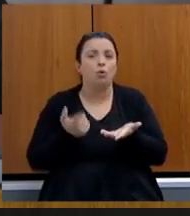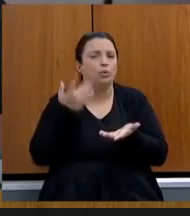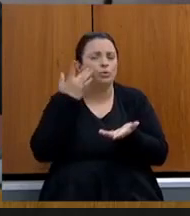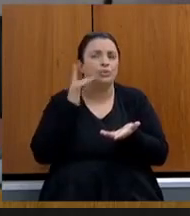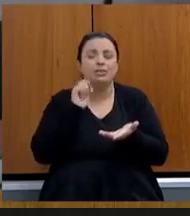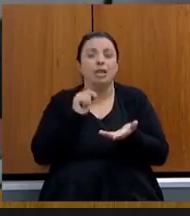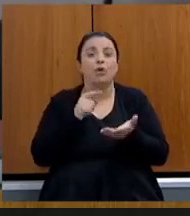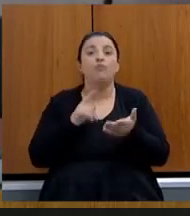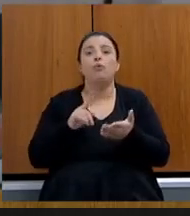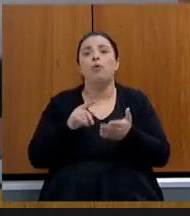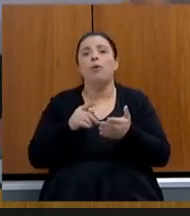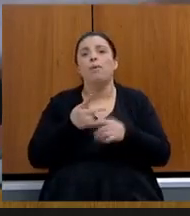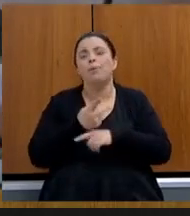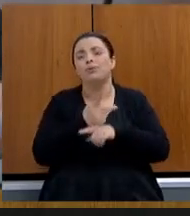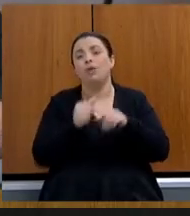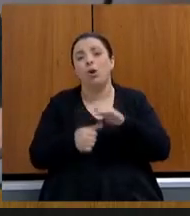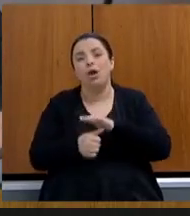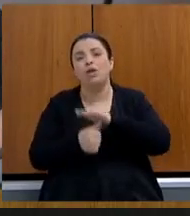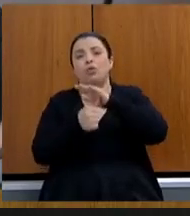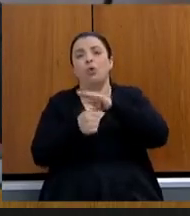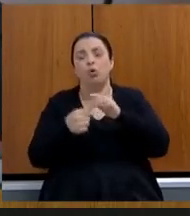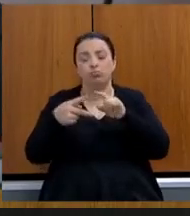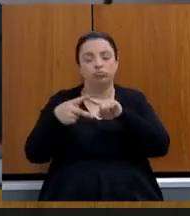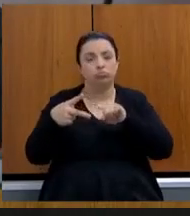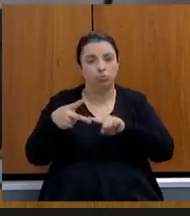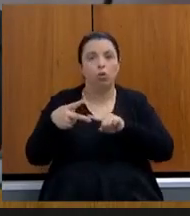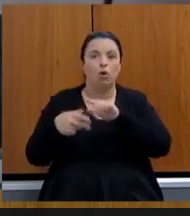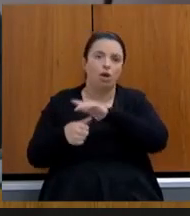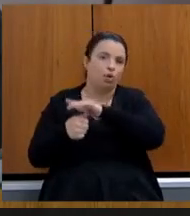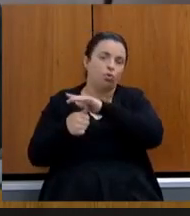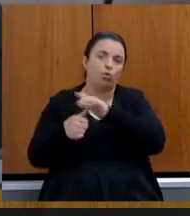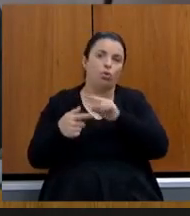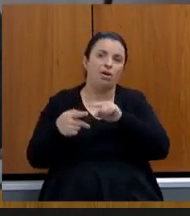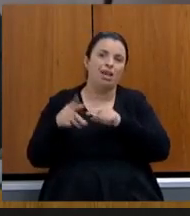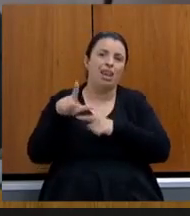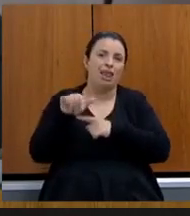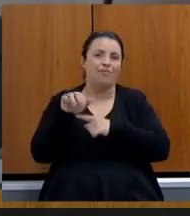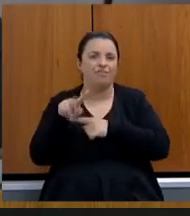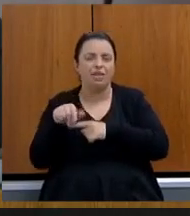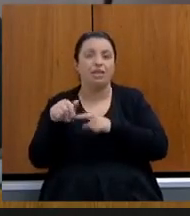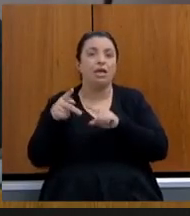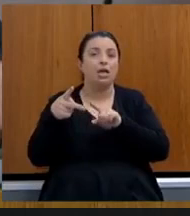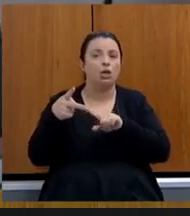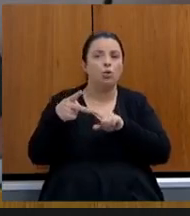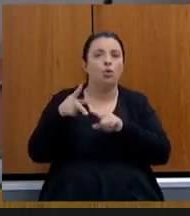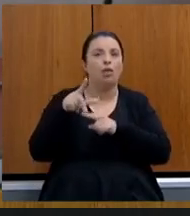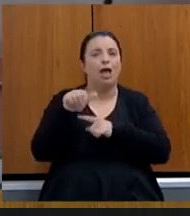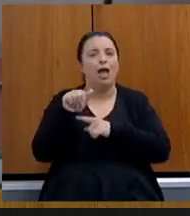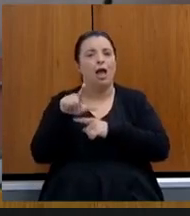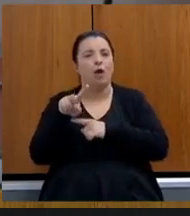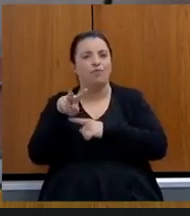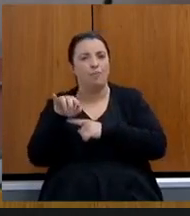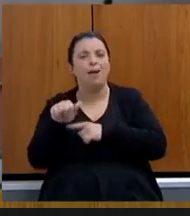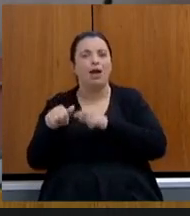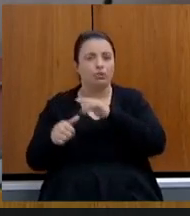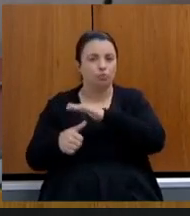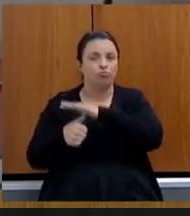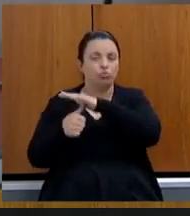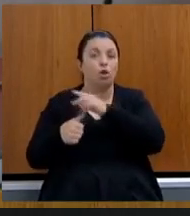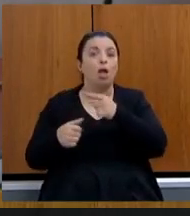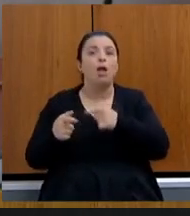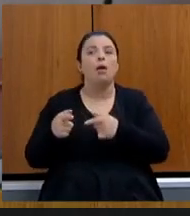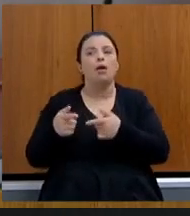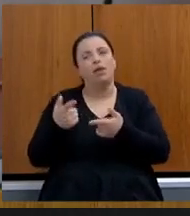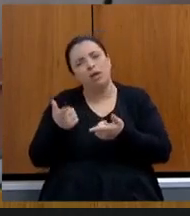próximo da reitora e do reitor dos dois reitores estão a Rita Lavínia quanto o reitor Alvimar é fazer a prestação